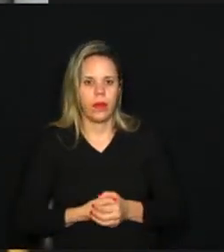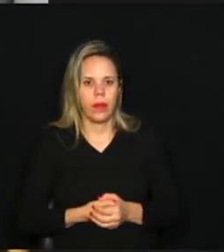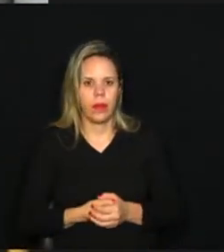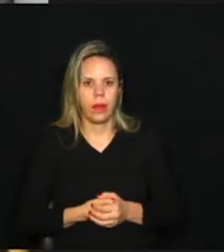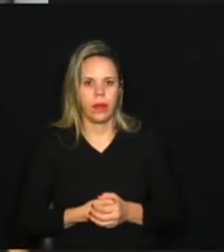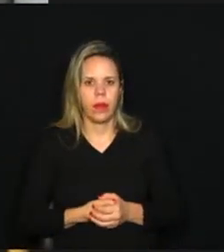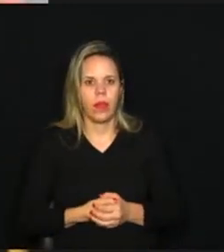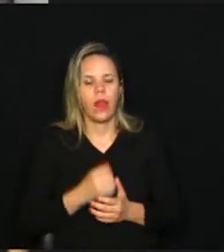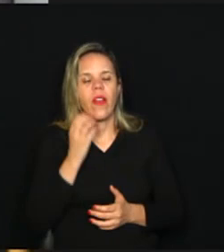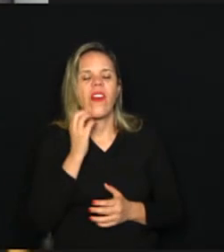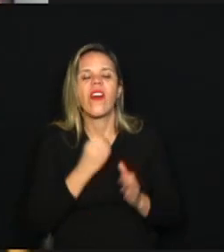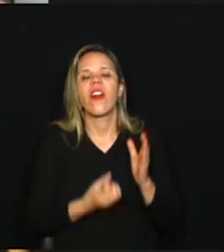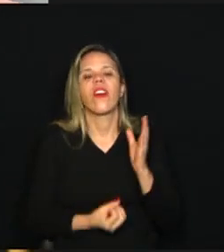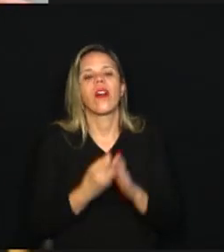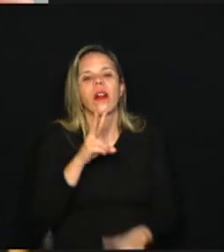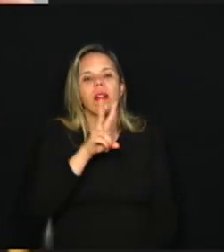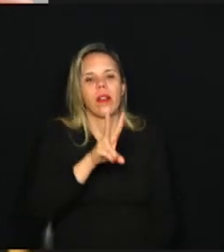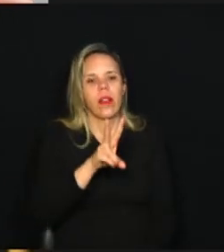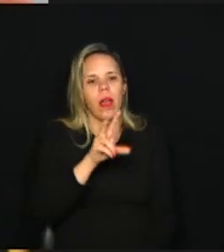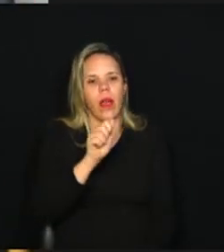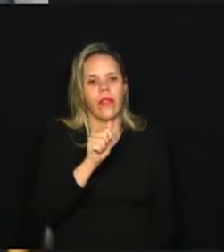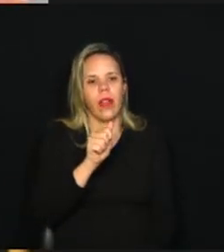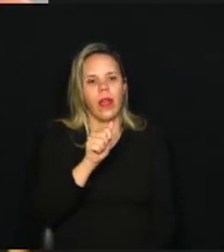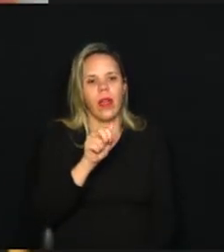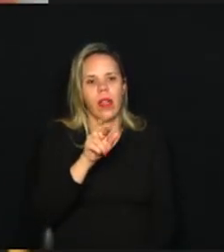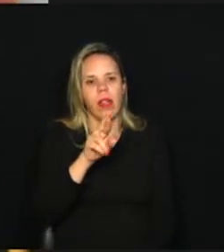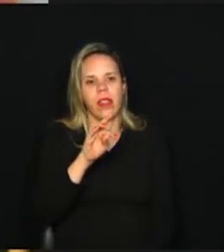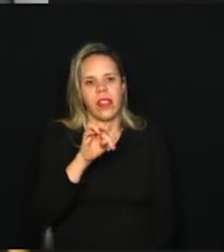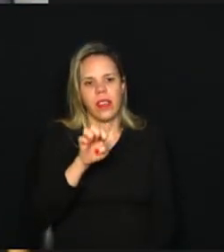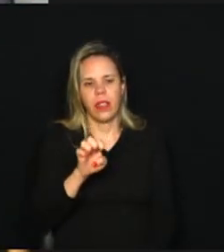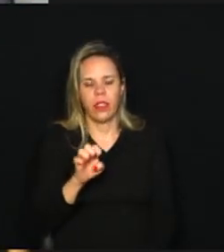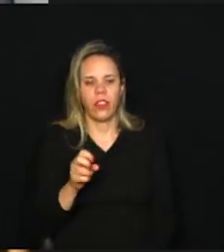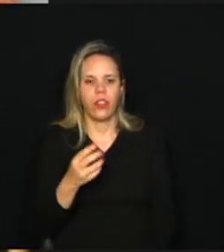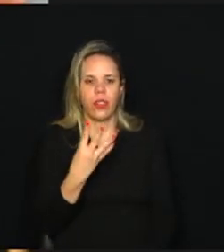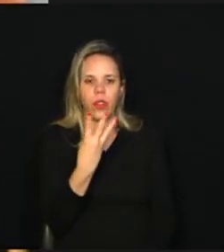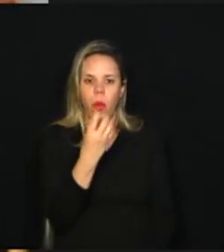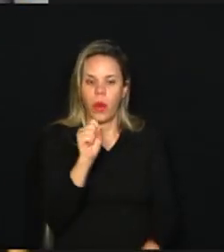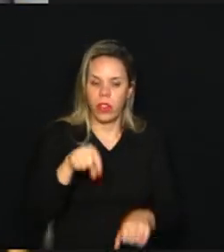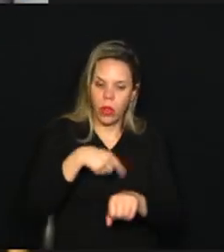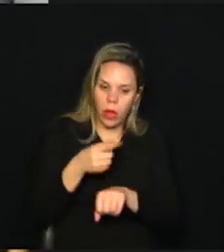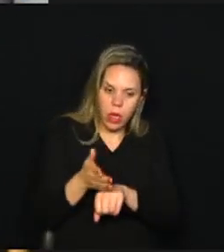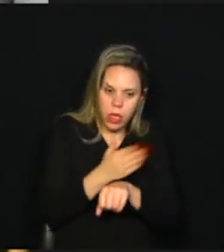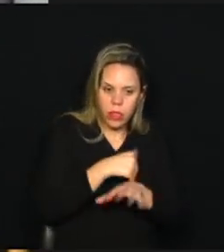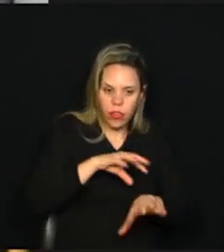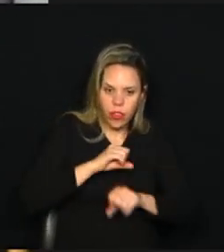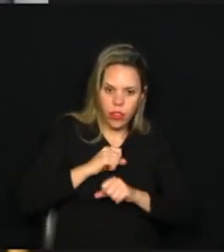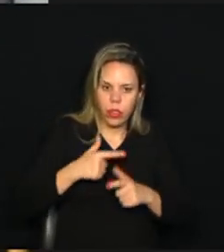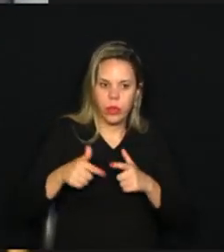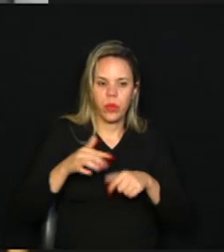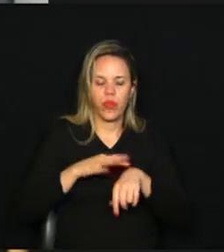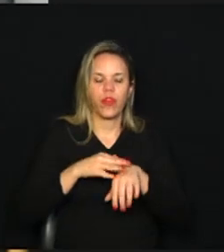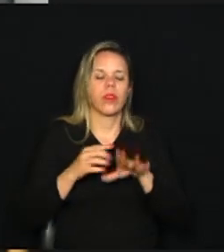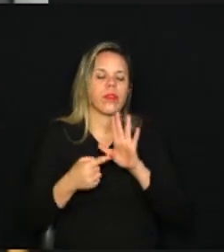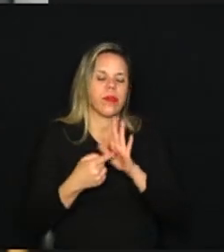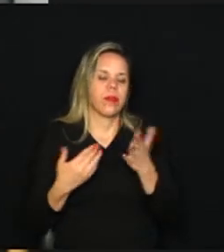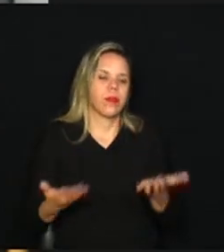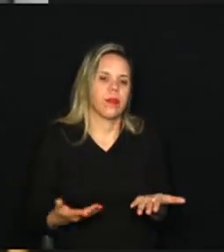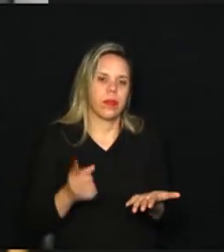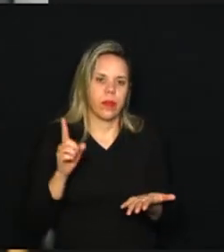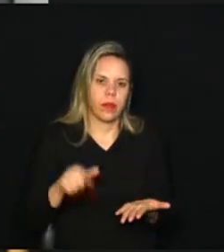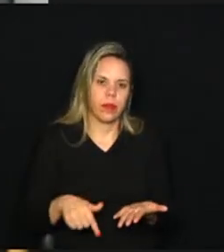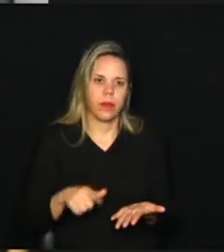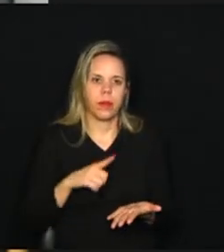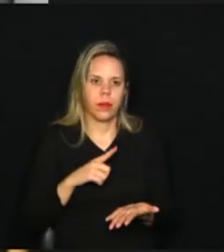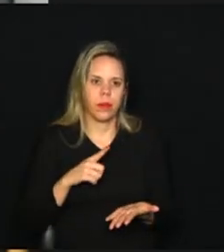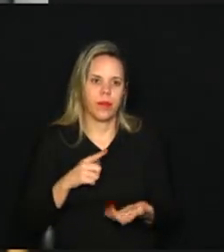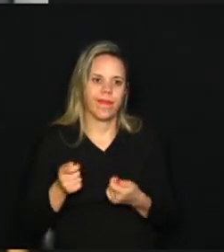variante original, ela é maior 48 horas antes de ter sintoma. Então, e é exatamente um dos motivos por que a gente está